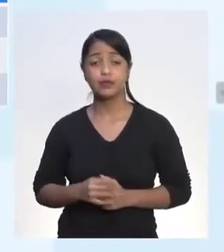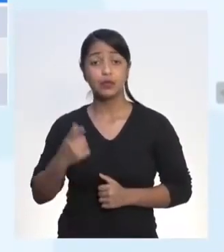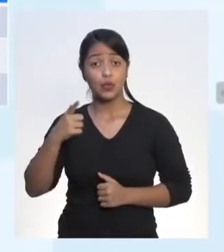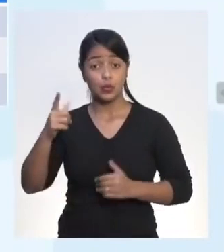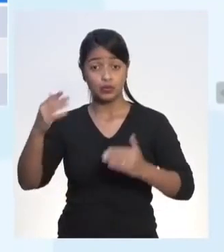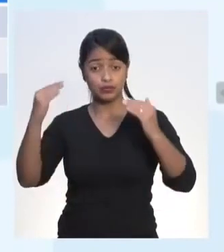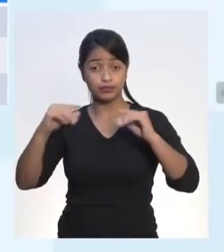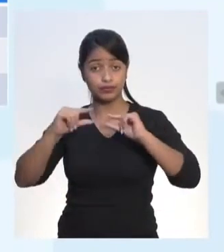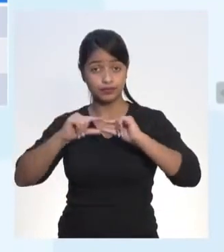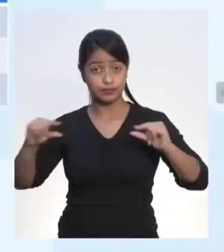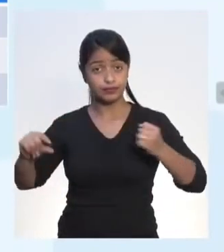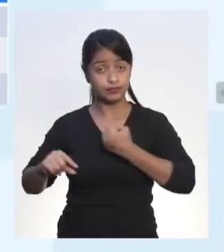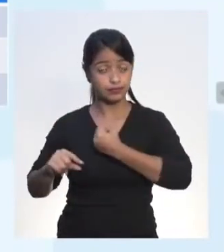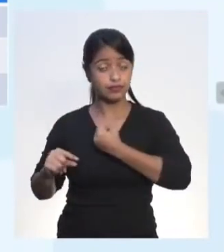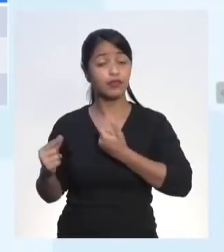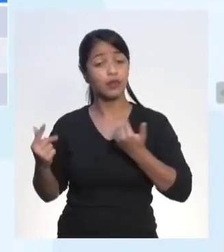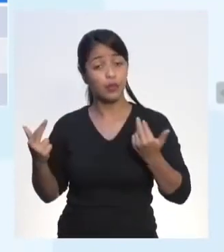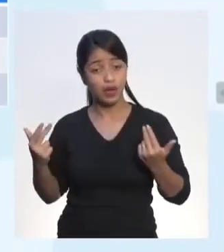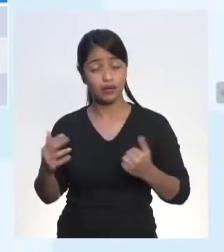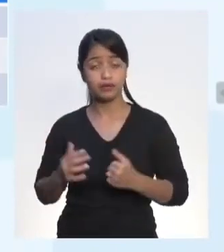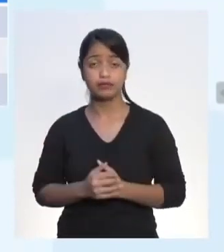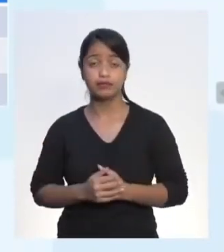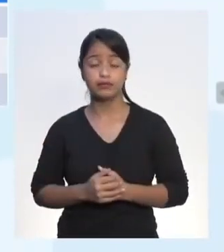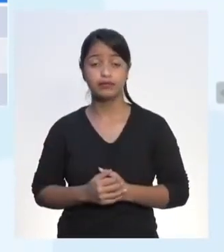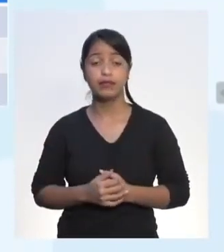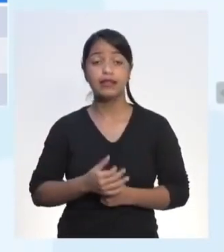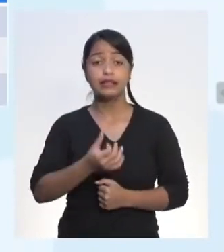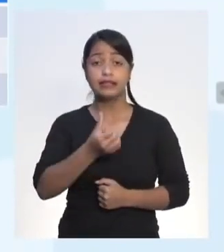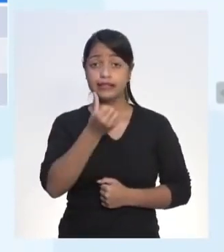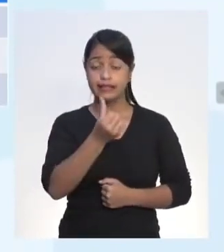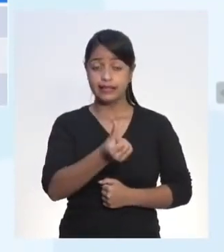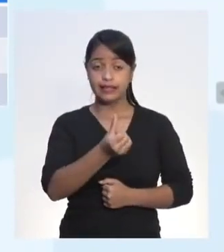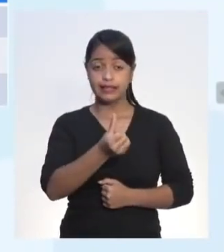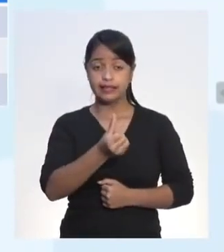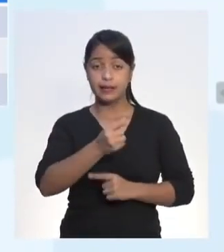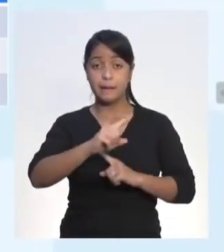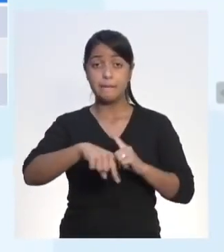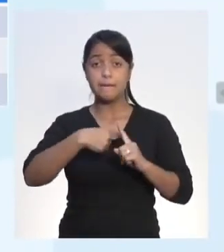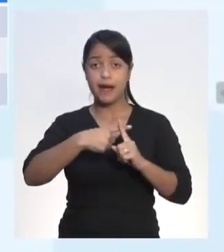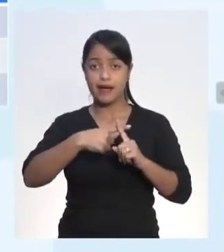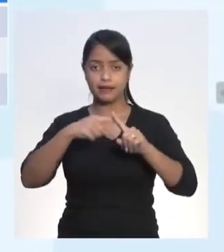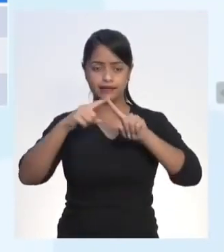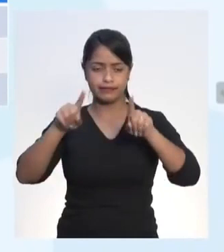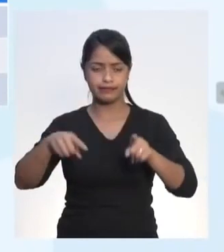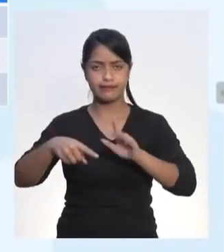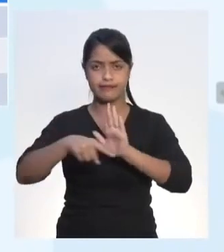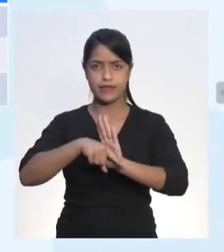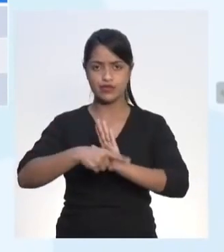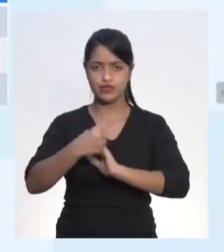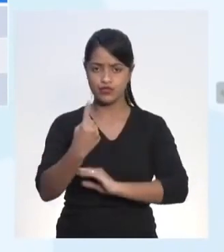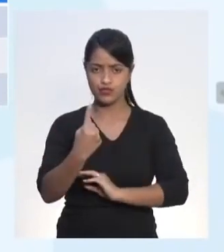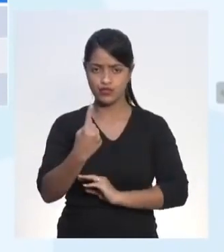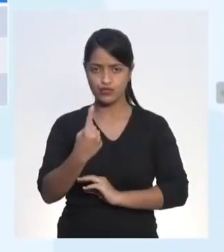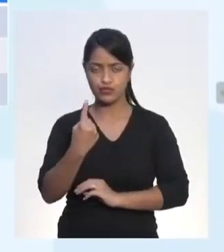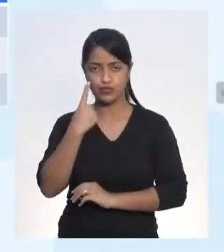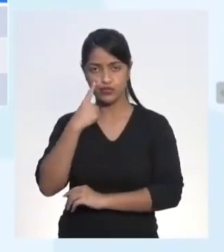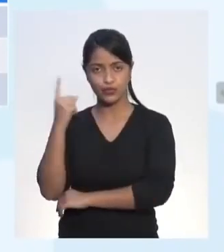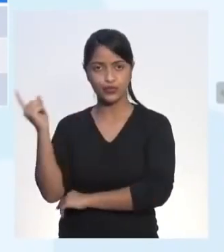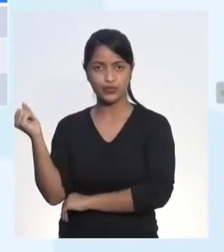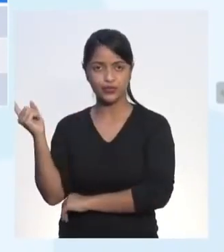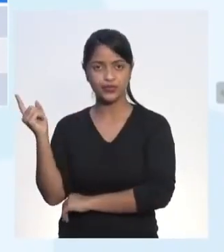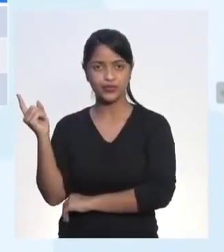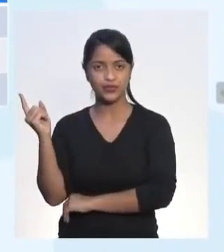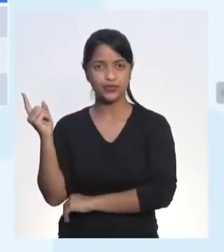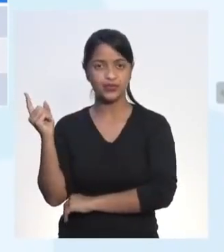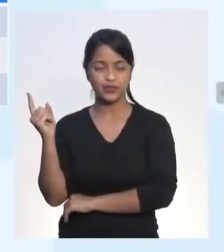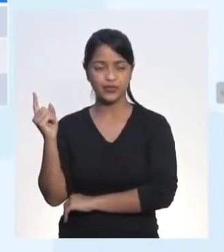valores. Então, eu tenho aqui, ó, o 6 mais com menos aqui, né, ó, a regra que a gente fala, né, os